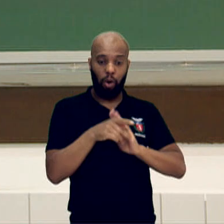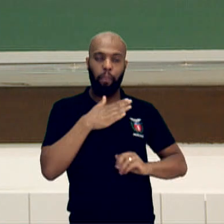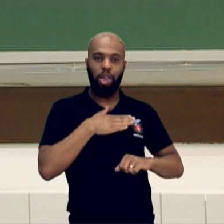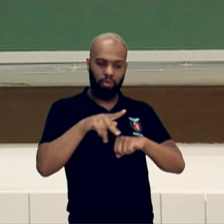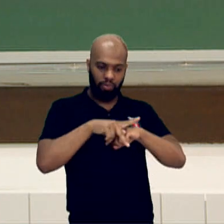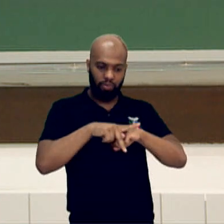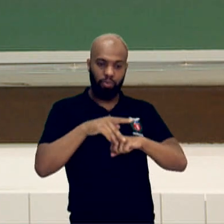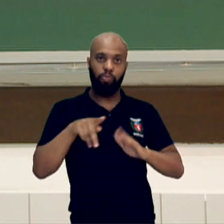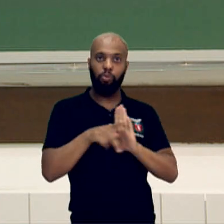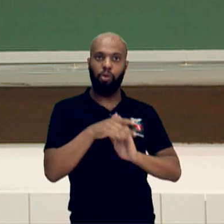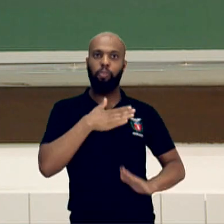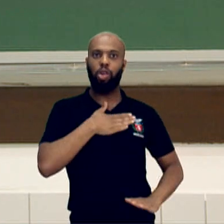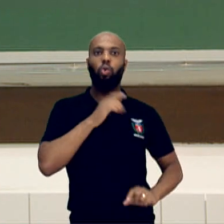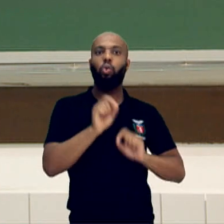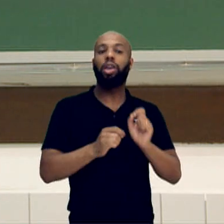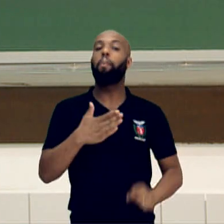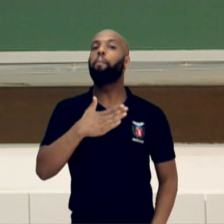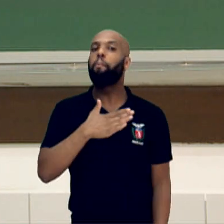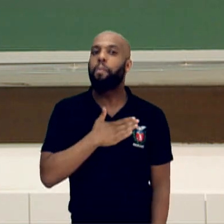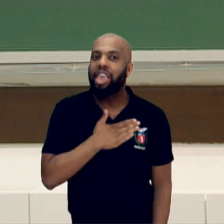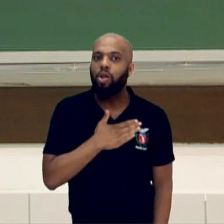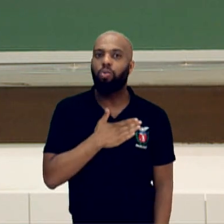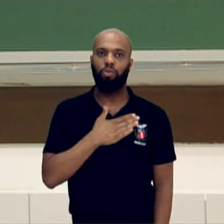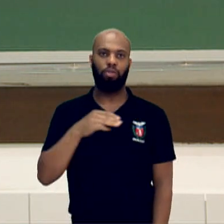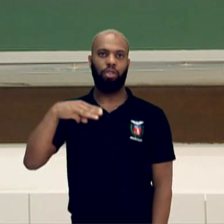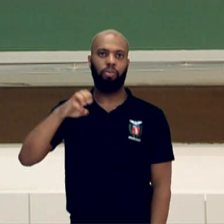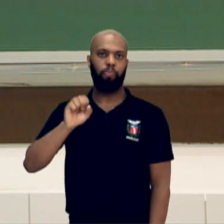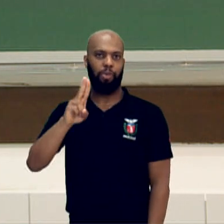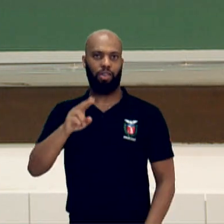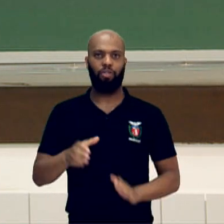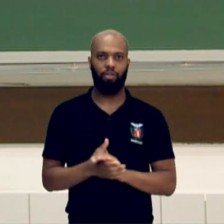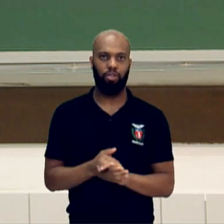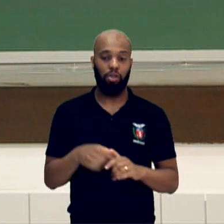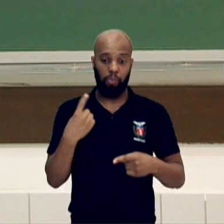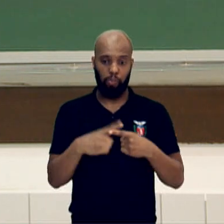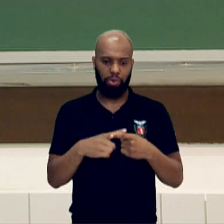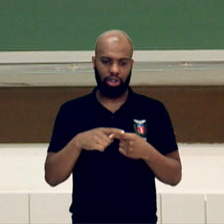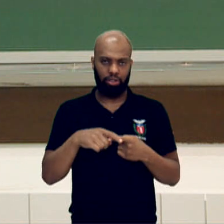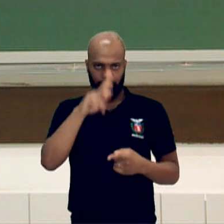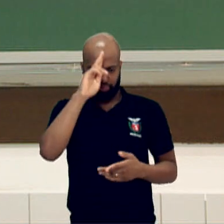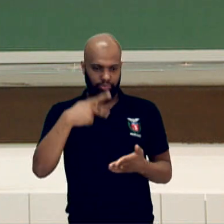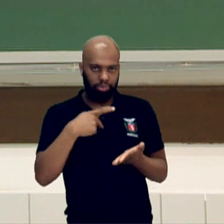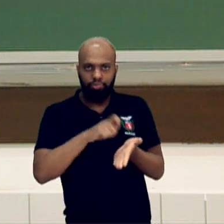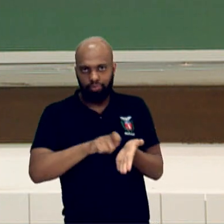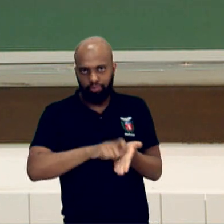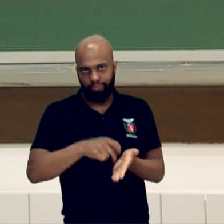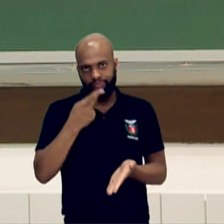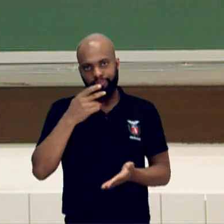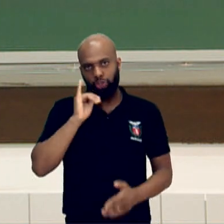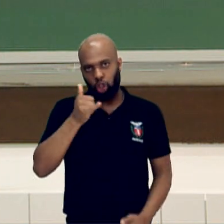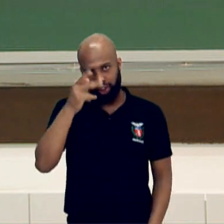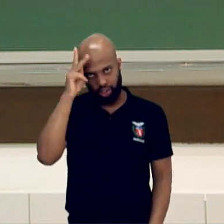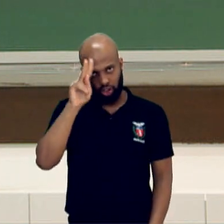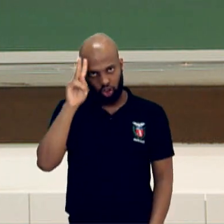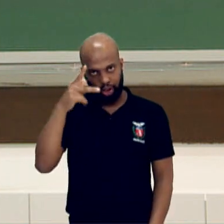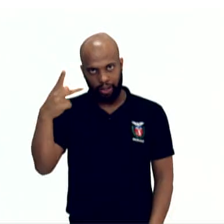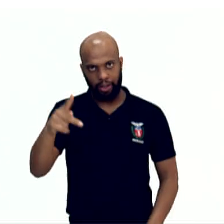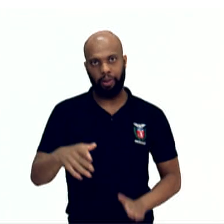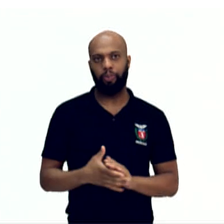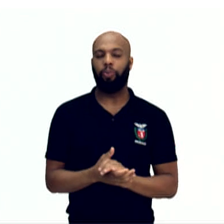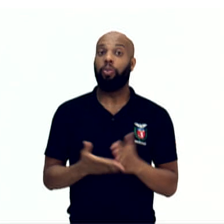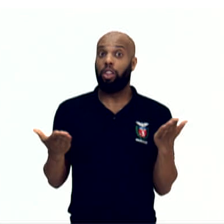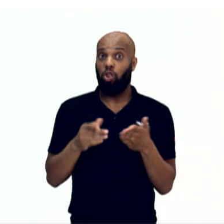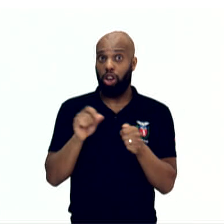é sempre na primeira pessoa, porque quem está falando é a própria pessoa, né? Vamos fazer juntos